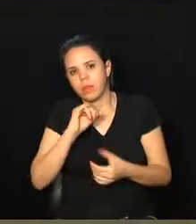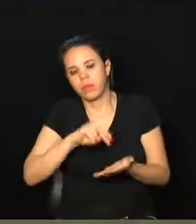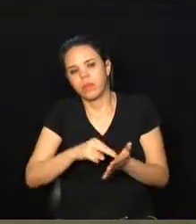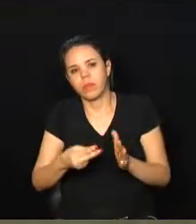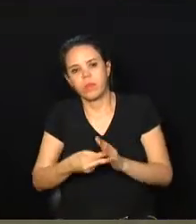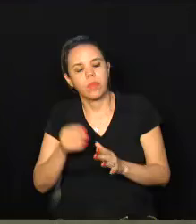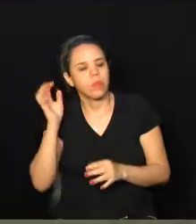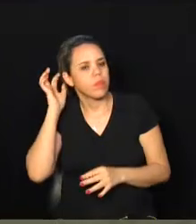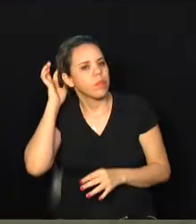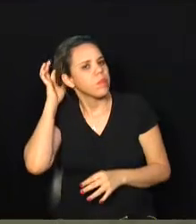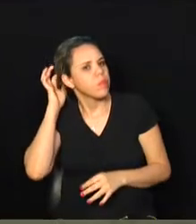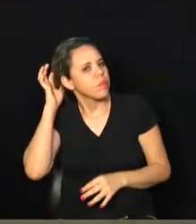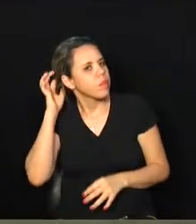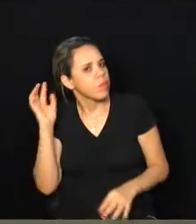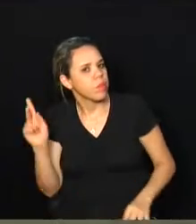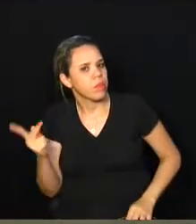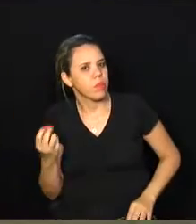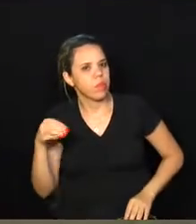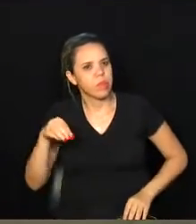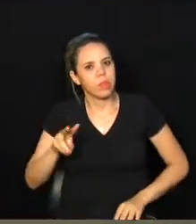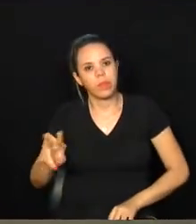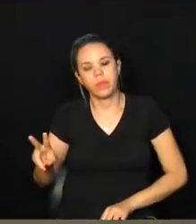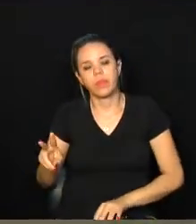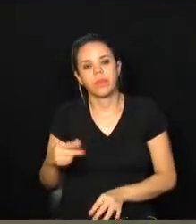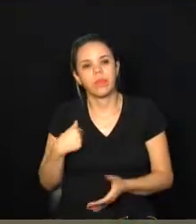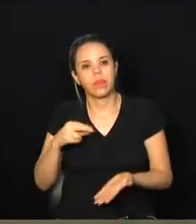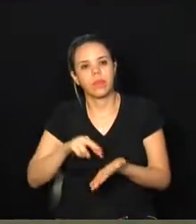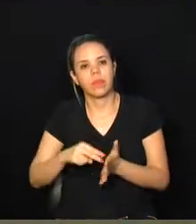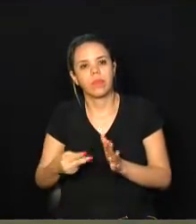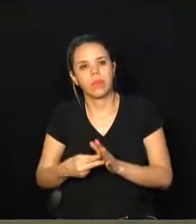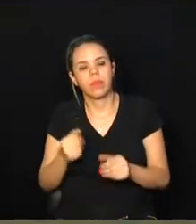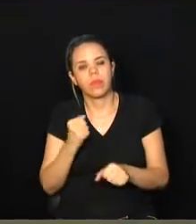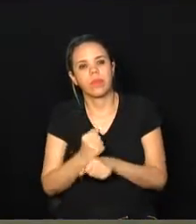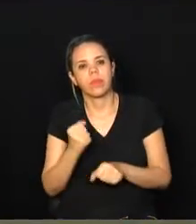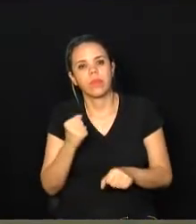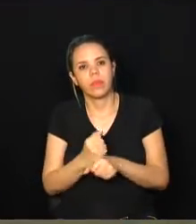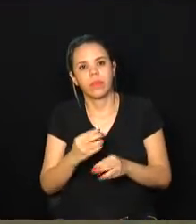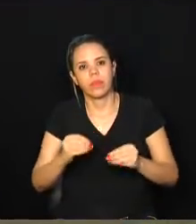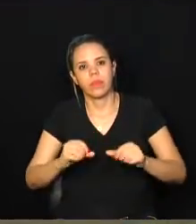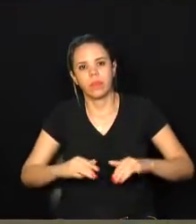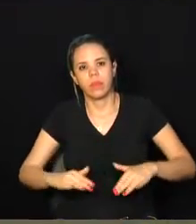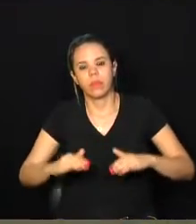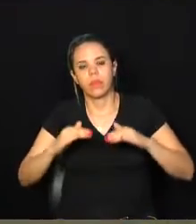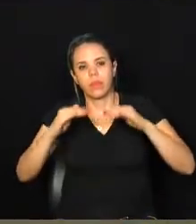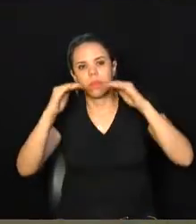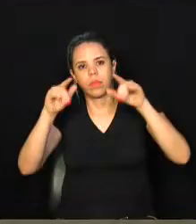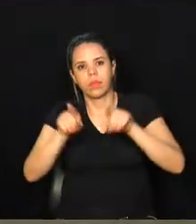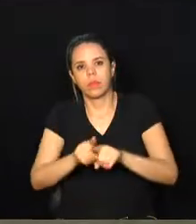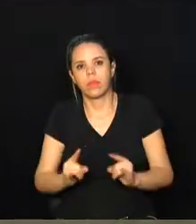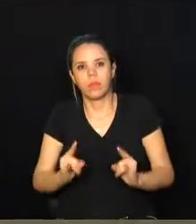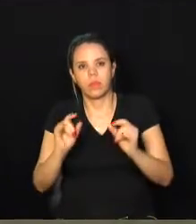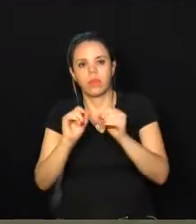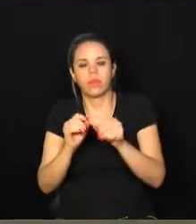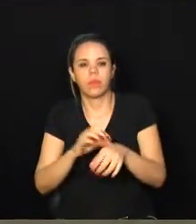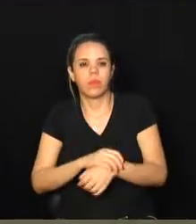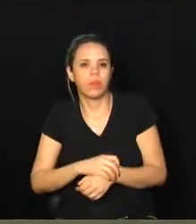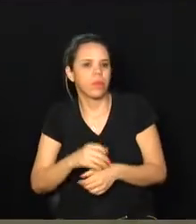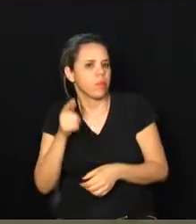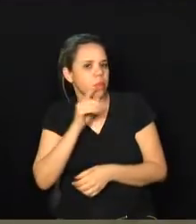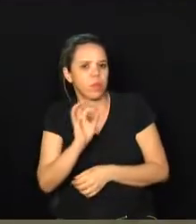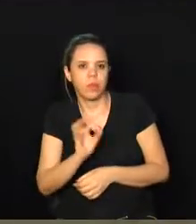uma HMV. Eu queria fazer casas aterraçadas, num lugar que podia fazer prédio. Não